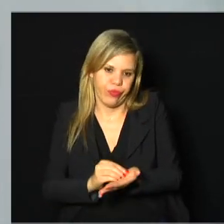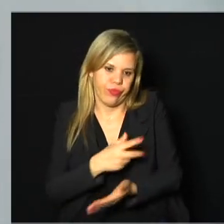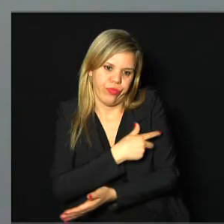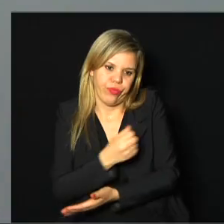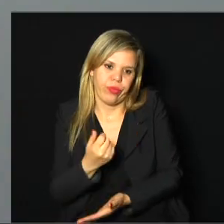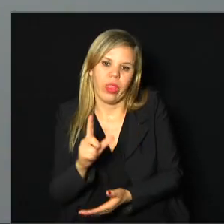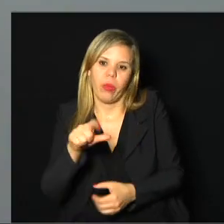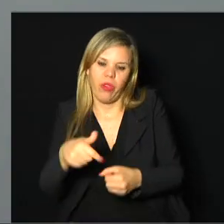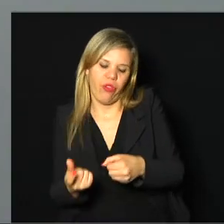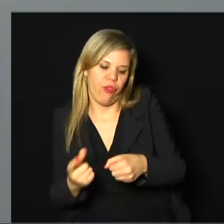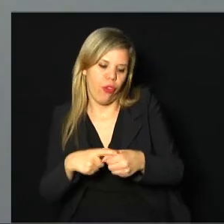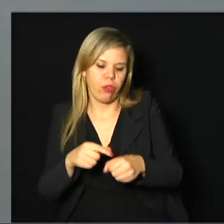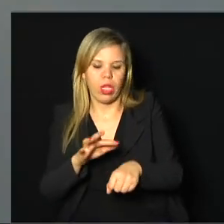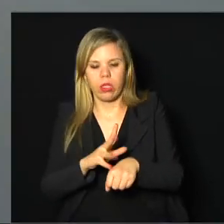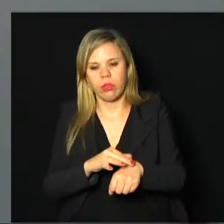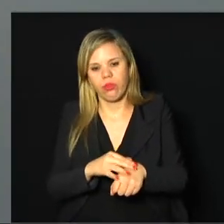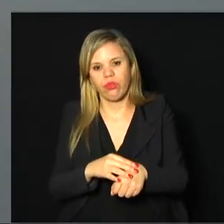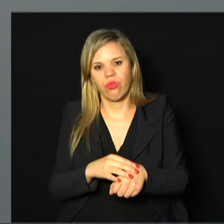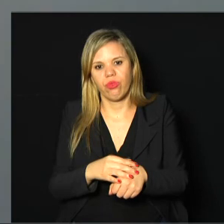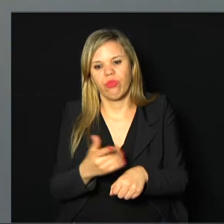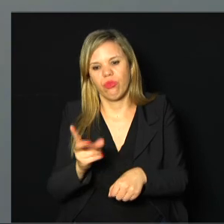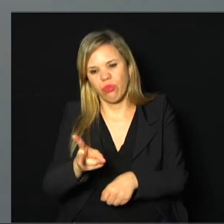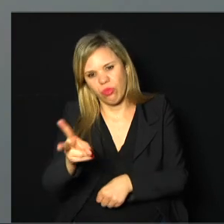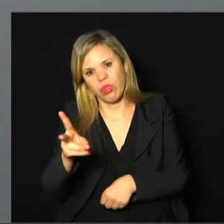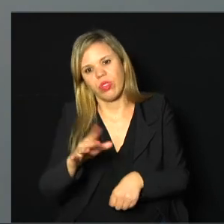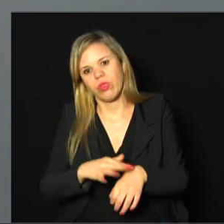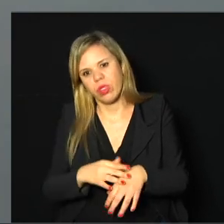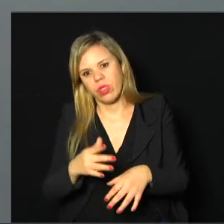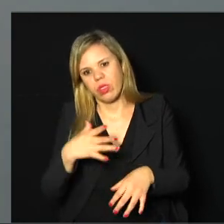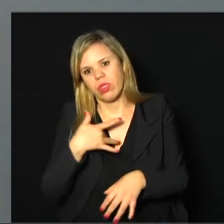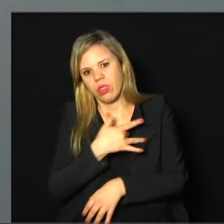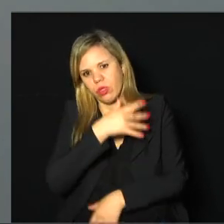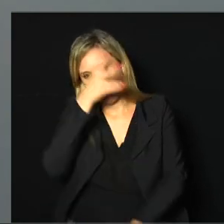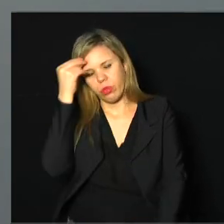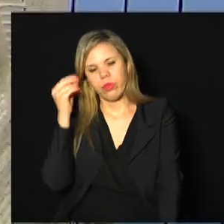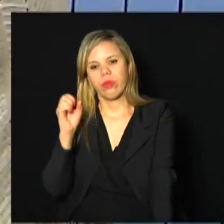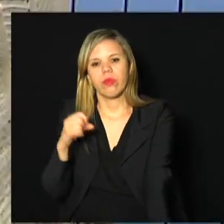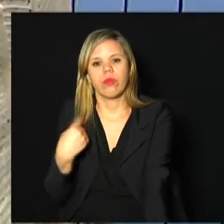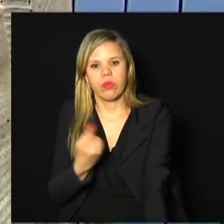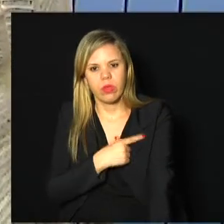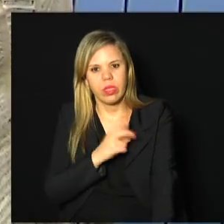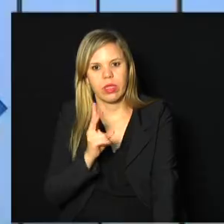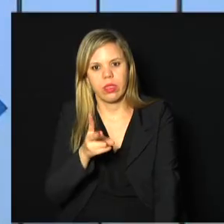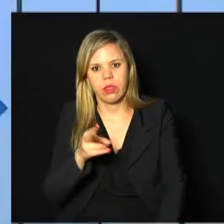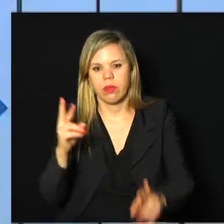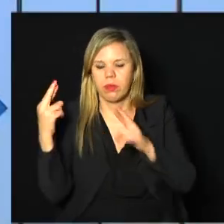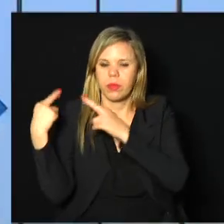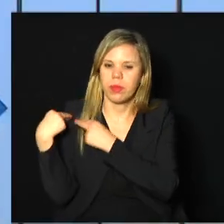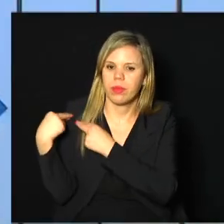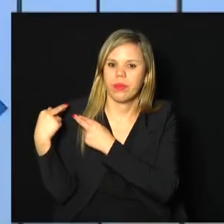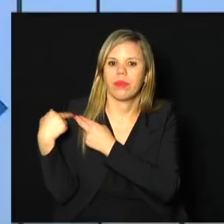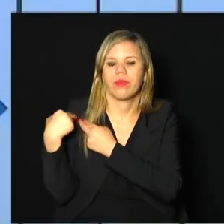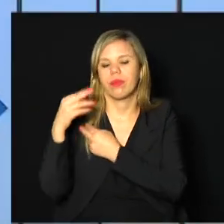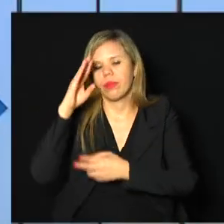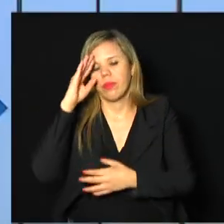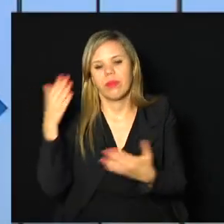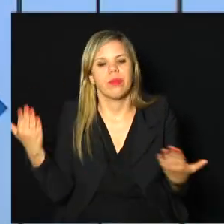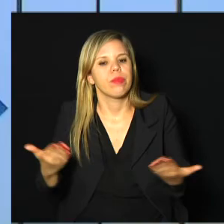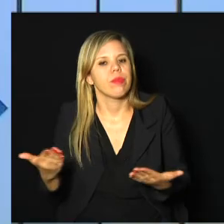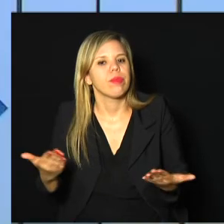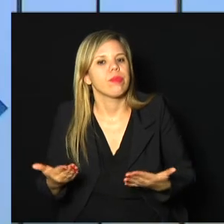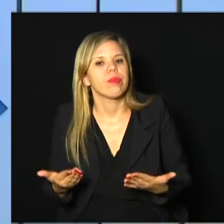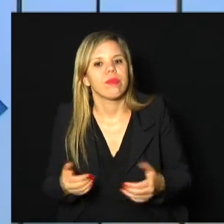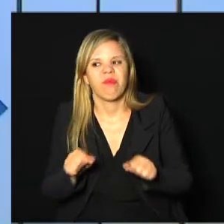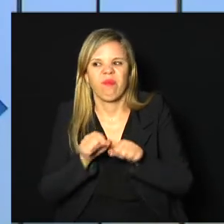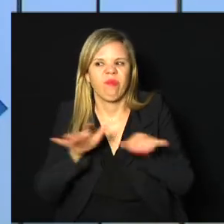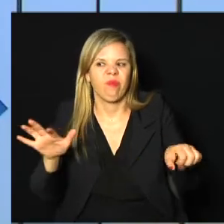essas doenças voltarão e somarão os nossos problemas aí de saúde pública. Ou seja, a gente tem que ser responsável, principalmente agora que a gente